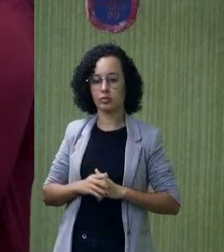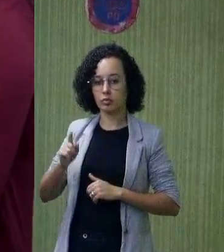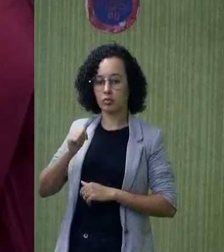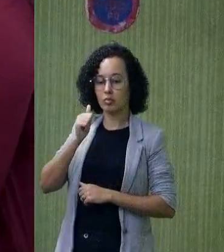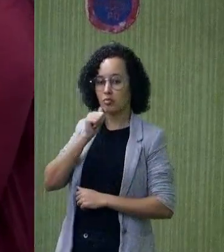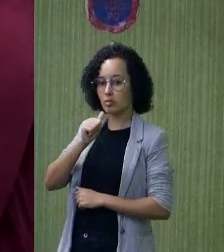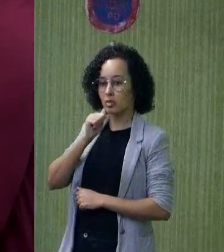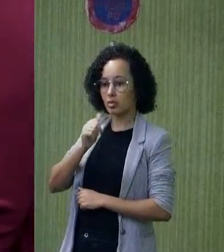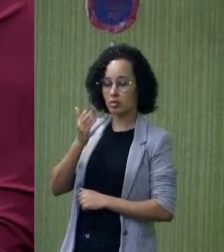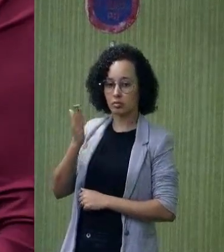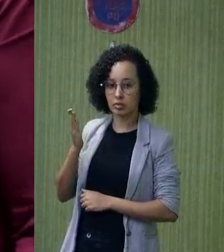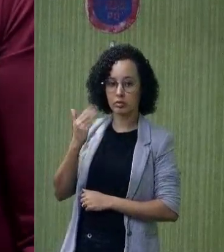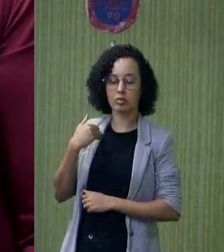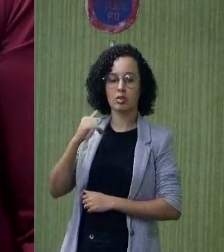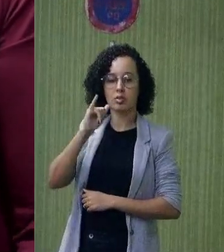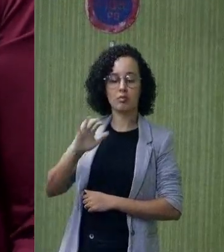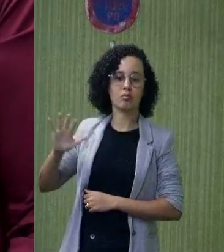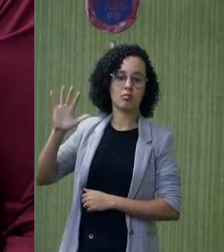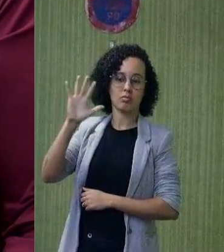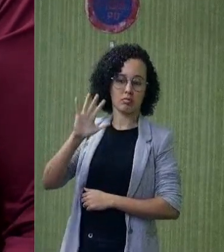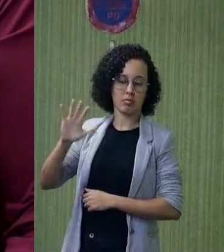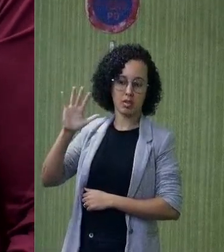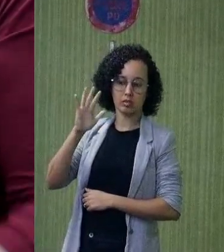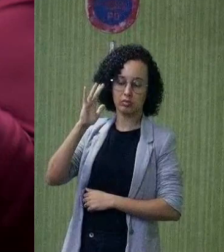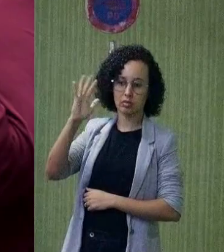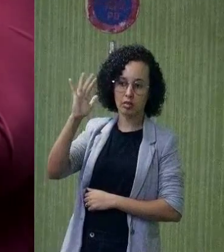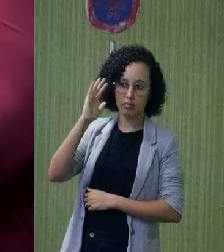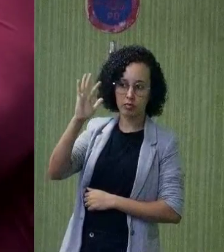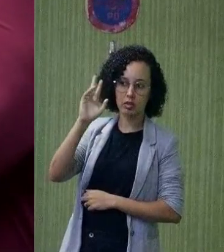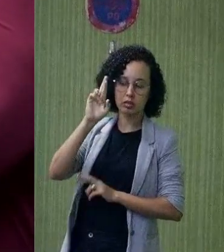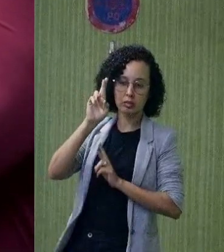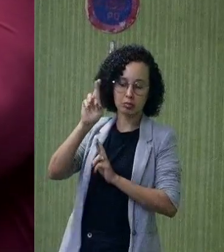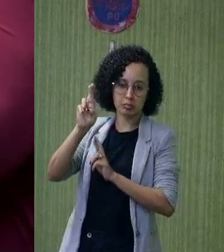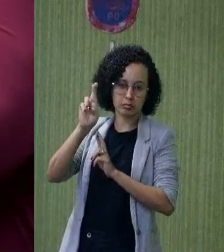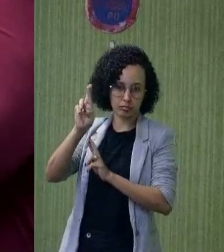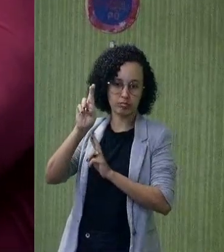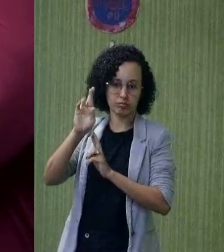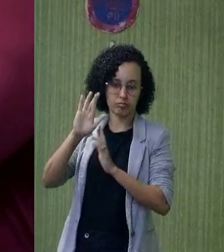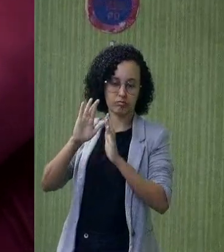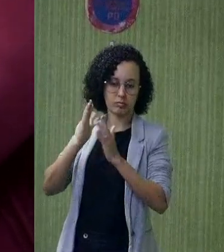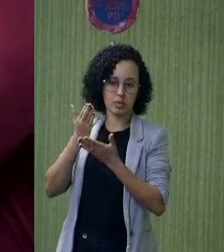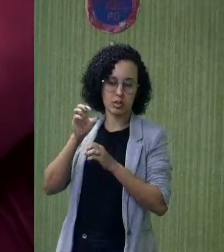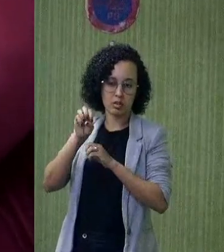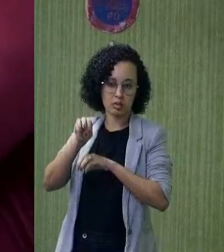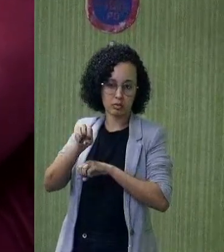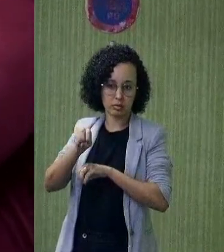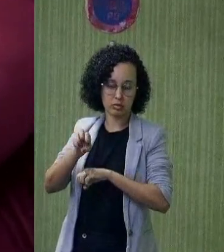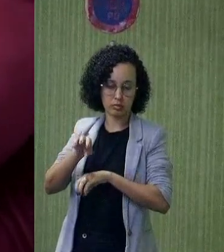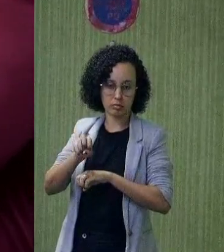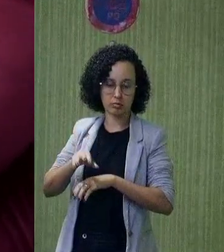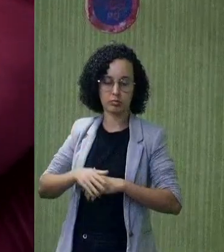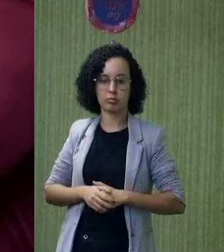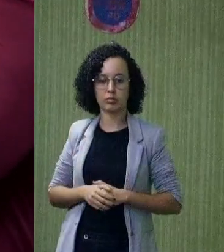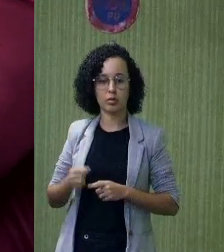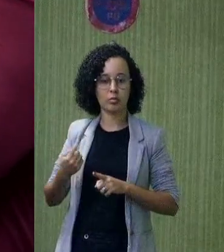imagem também que reflete H uma esperança da educação né ela estava sem o material escolar ela